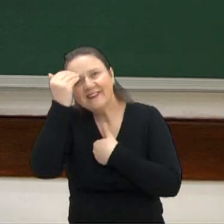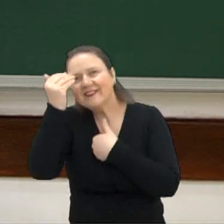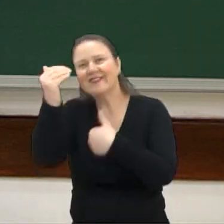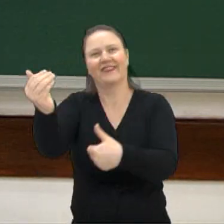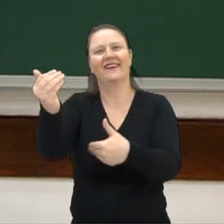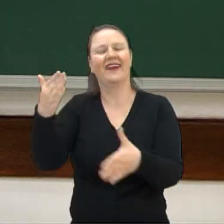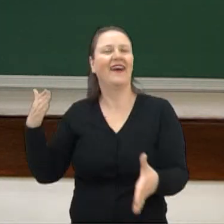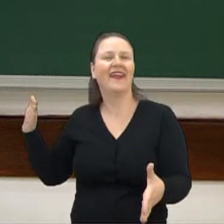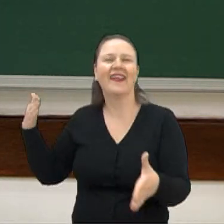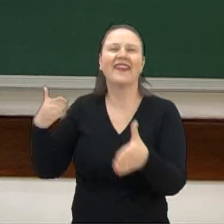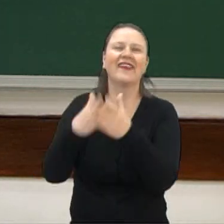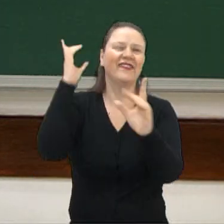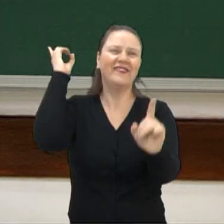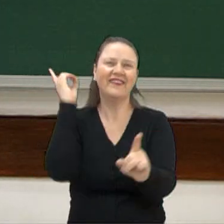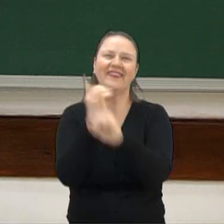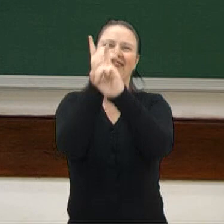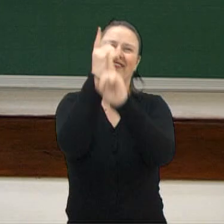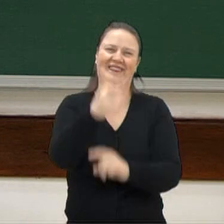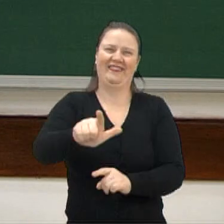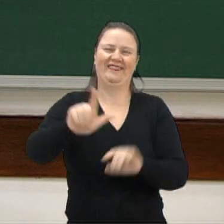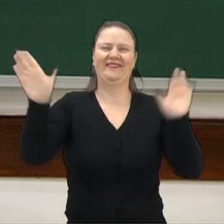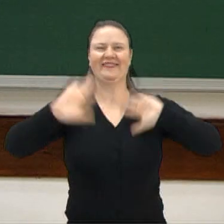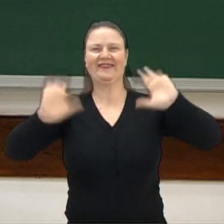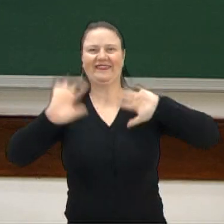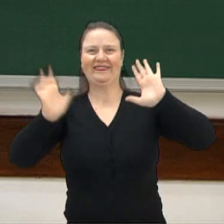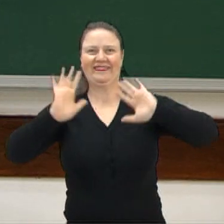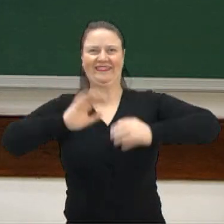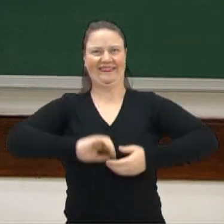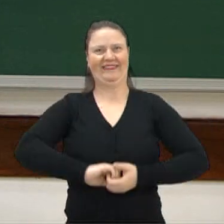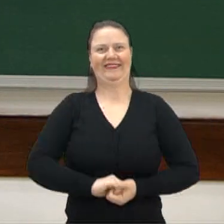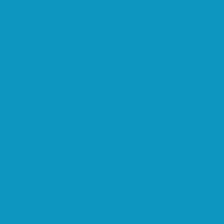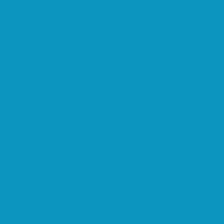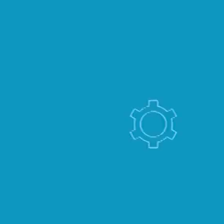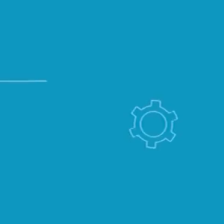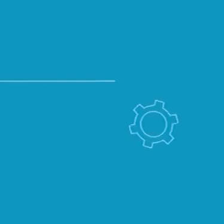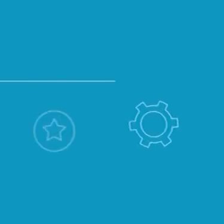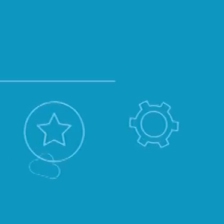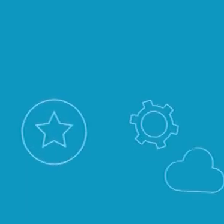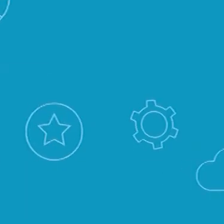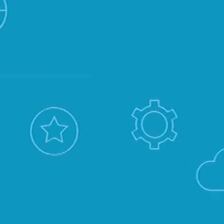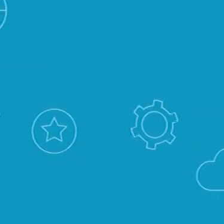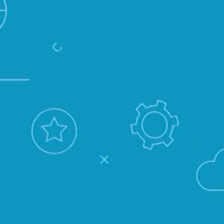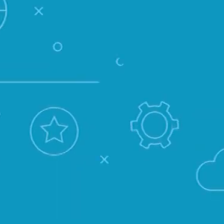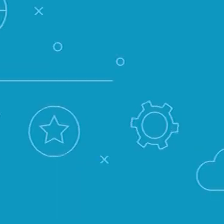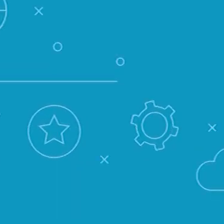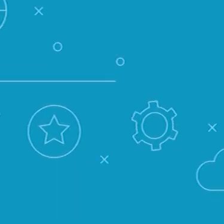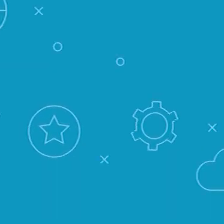e até a próxima.